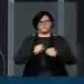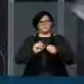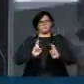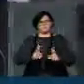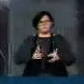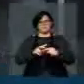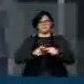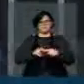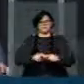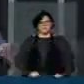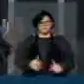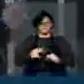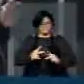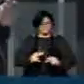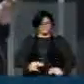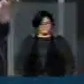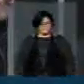eu